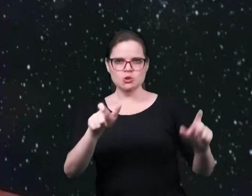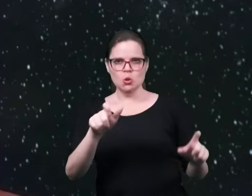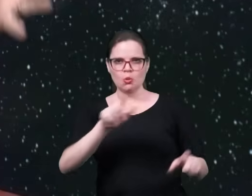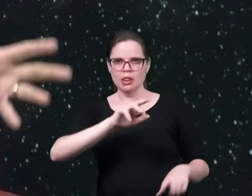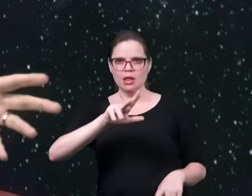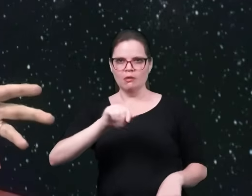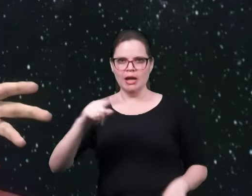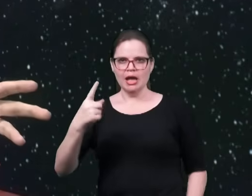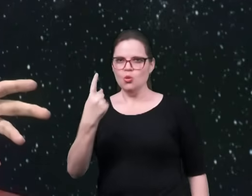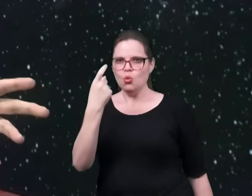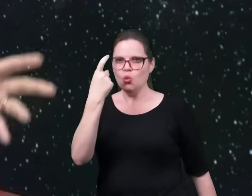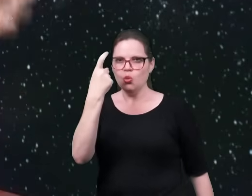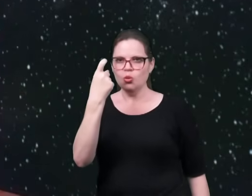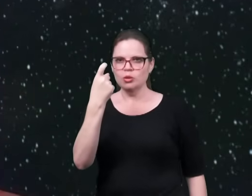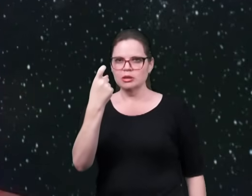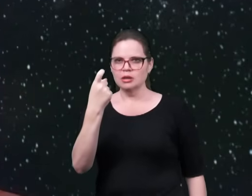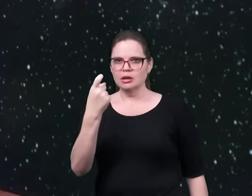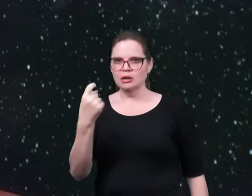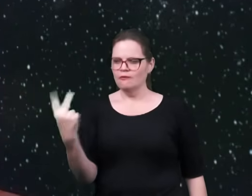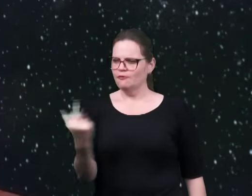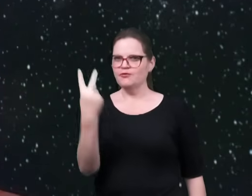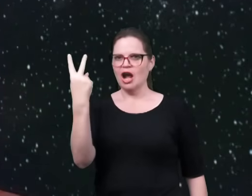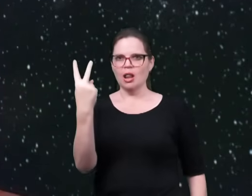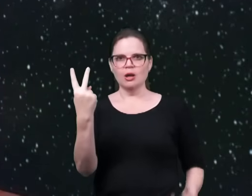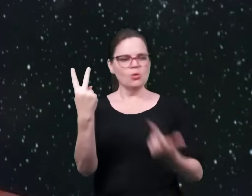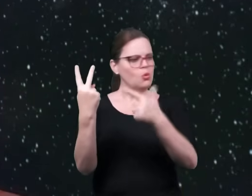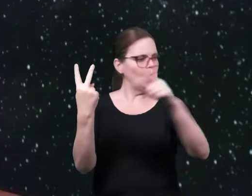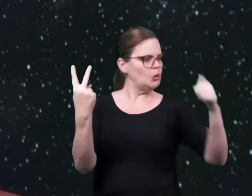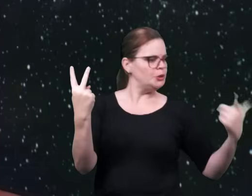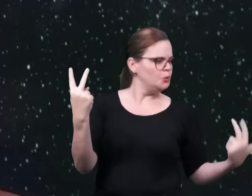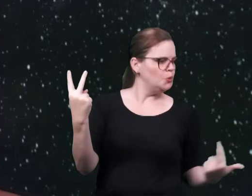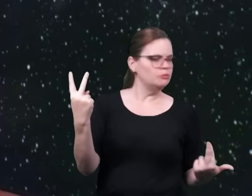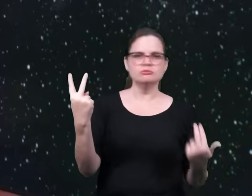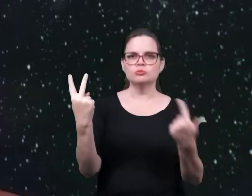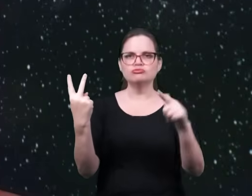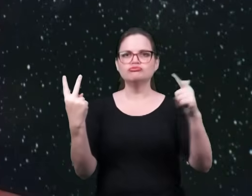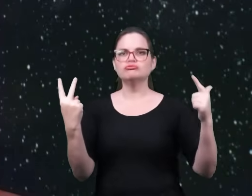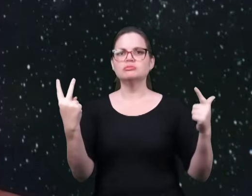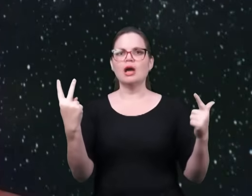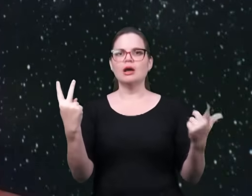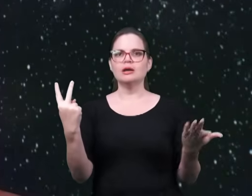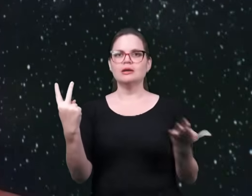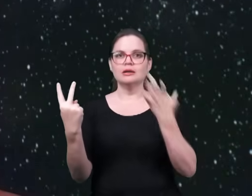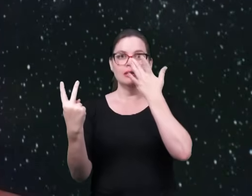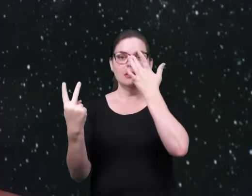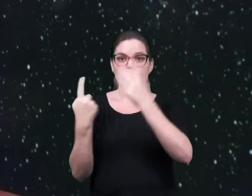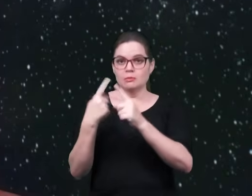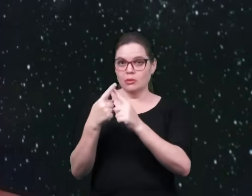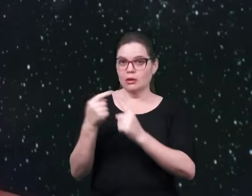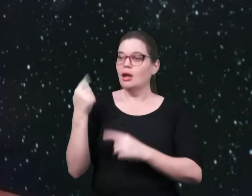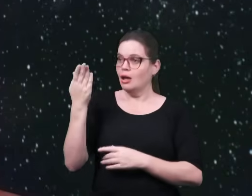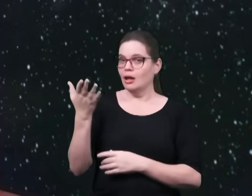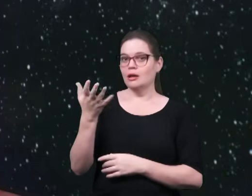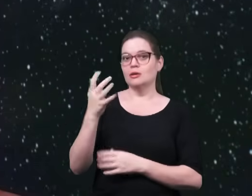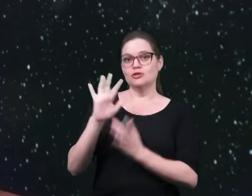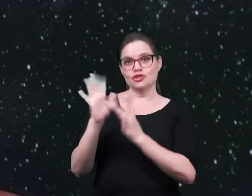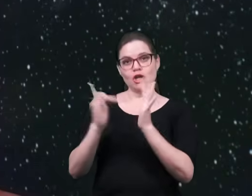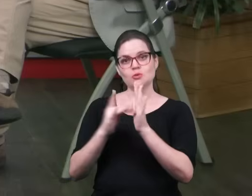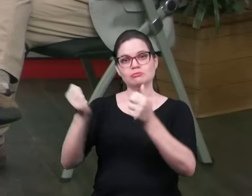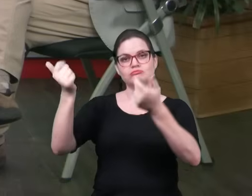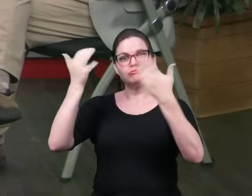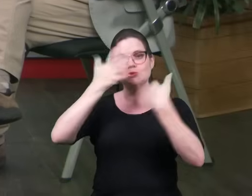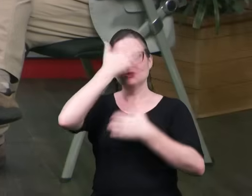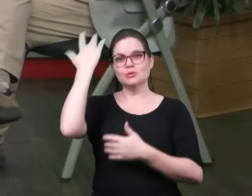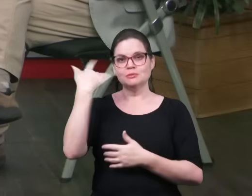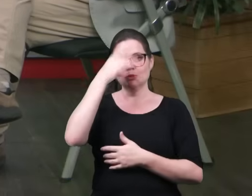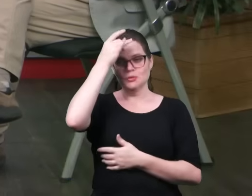valor incomparável, ela vale para que eu tenha o Espírito Santo neste mundo e tenha a vida eterna com